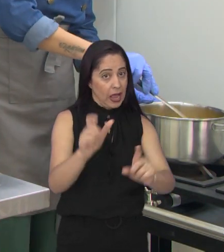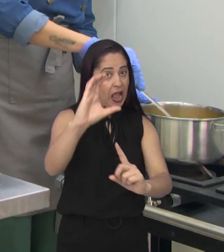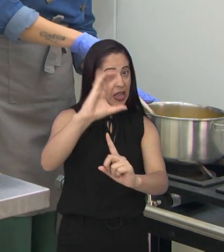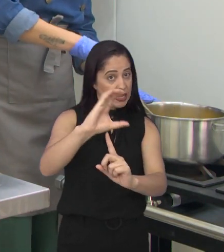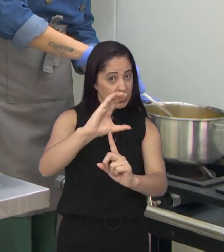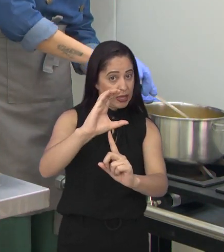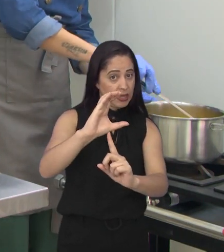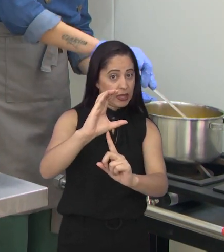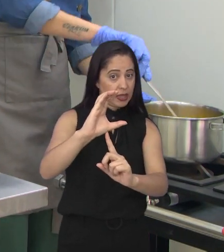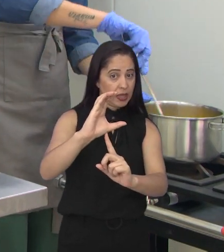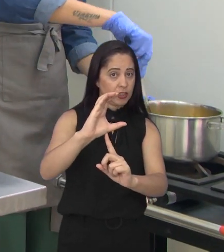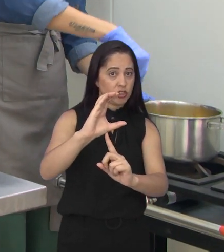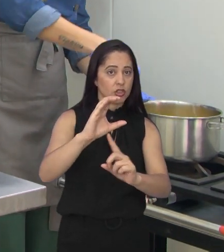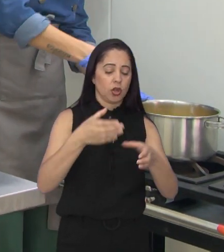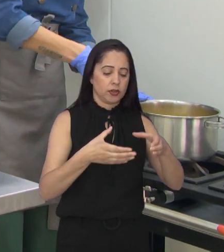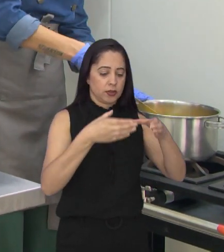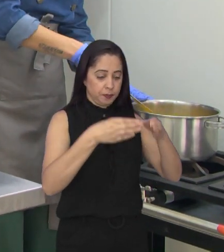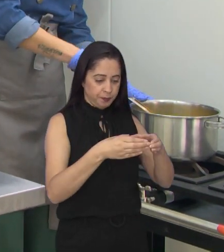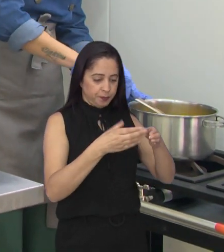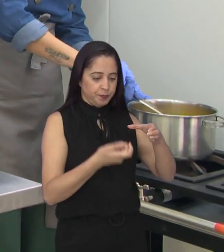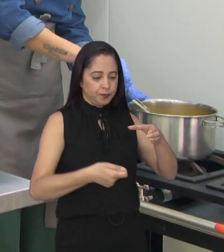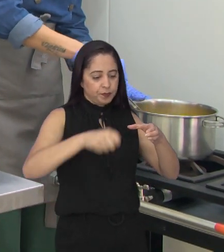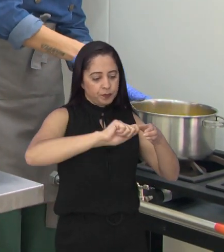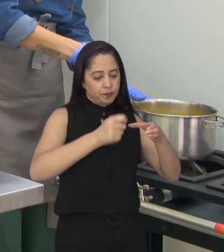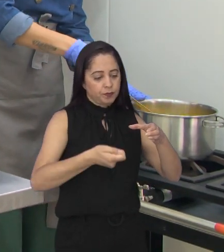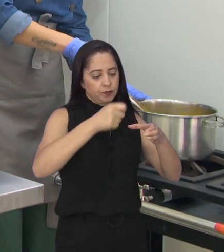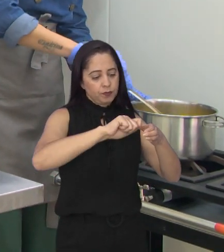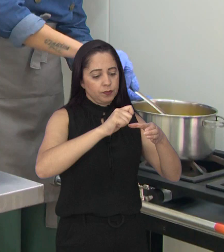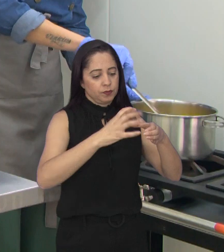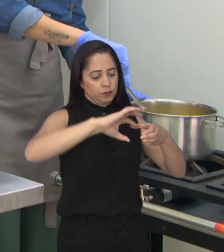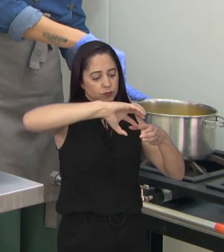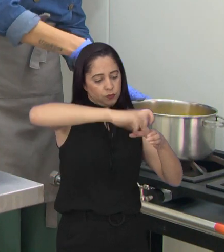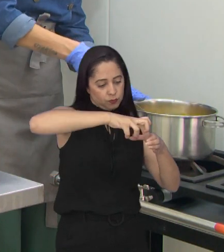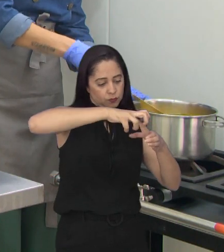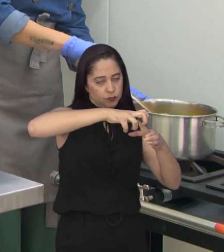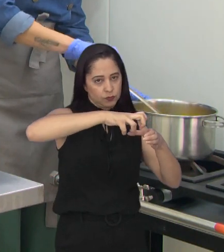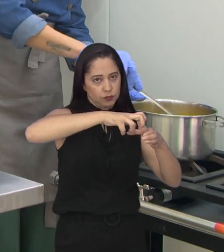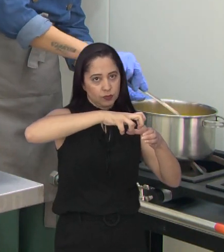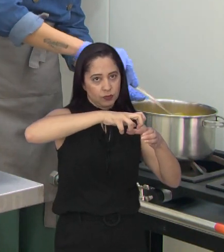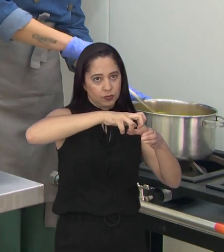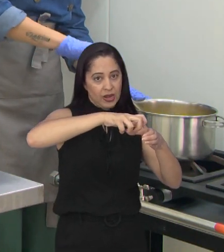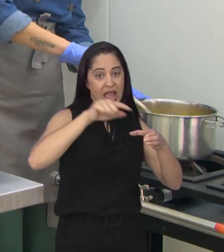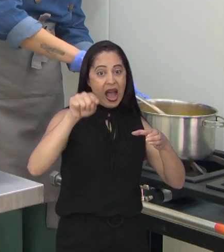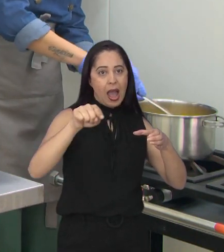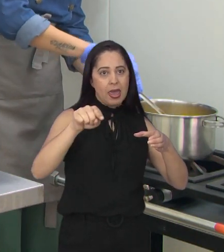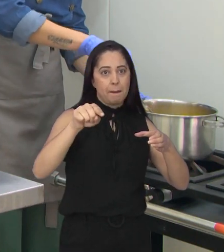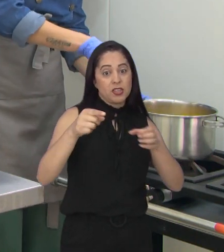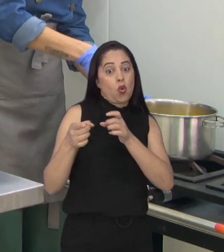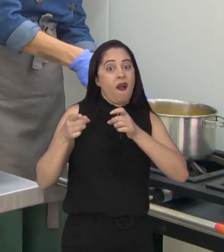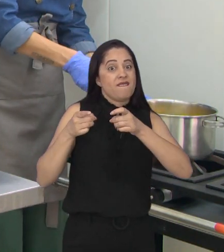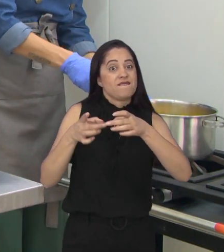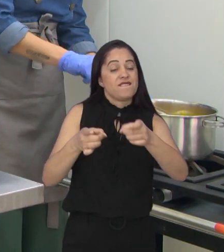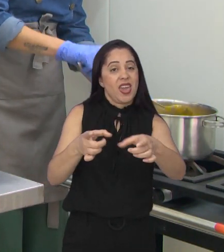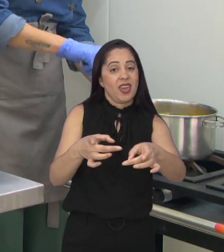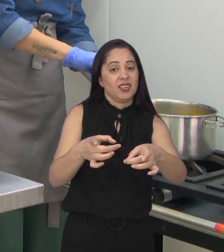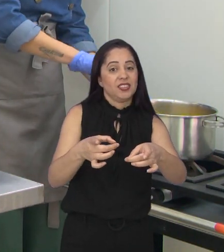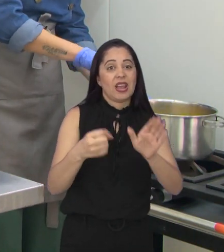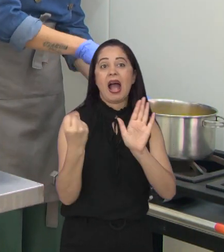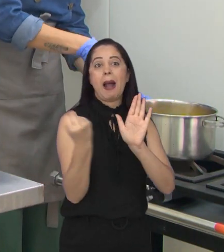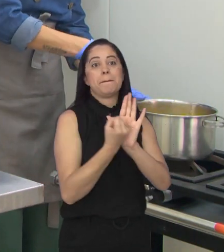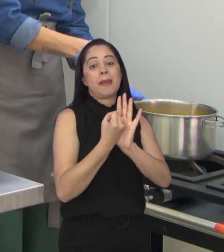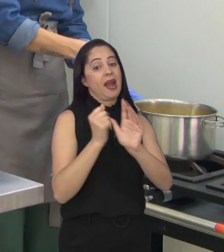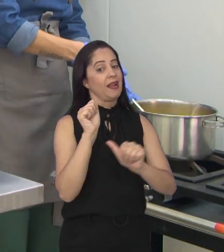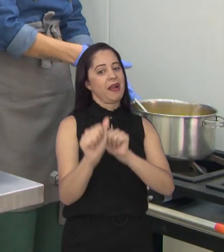nós já temos alguns clientes, onde a gente faz apenas um envase e ele rotula com a marca dele, então deixa de ser a marca Sanjadier